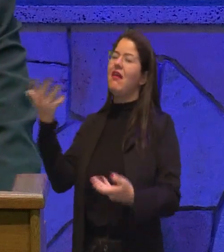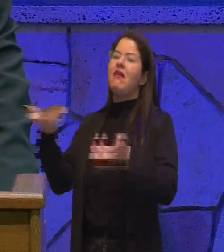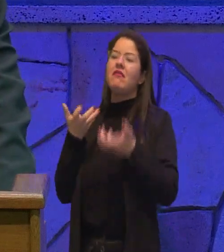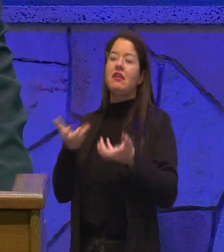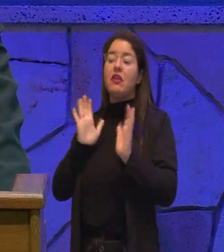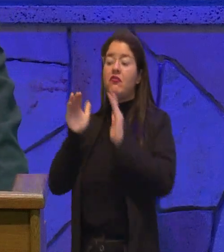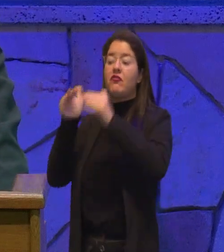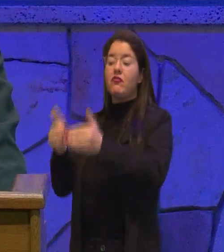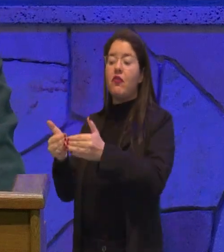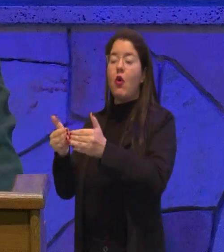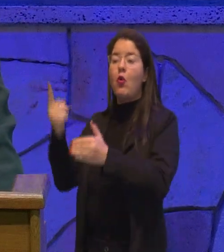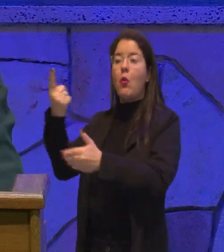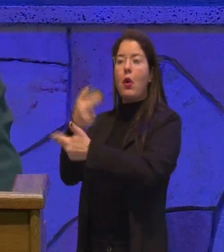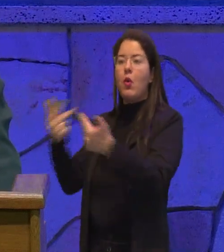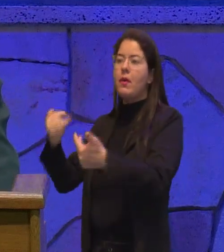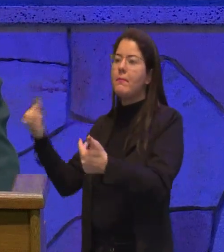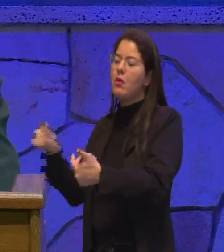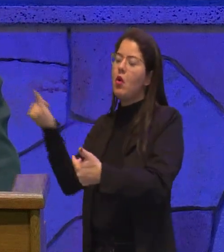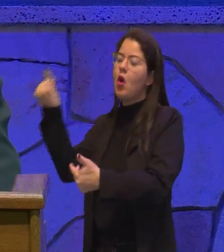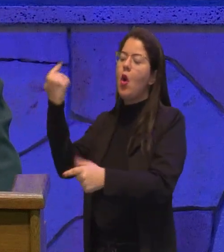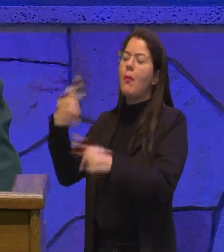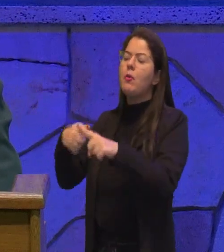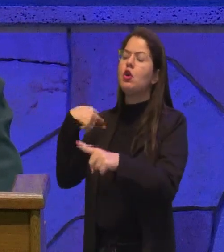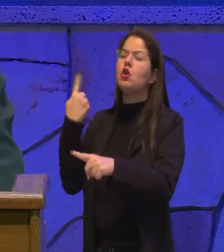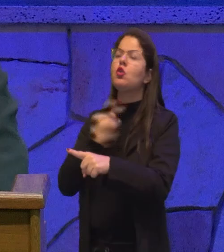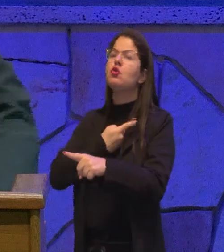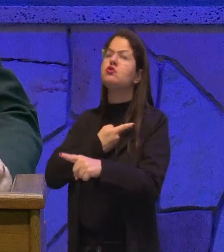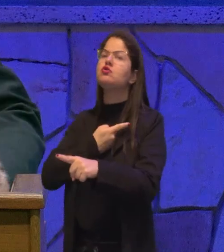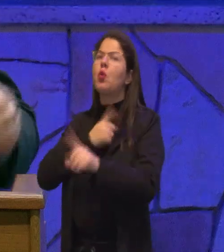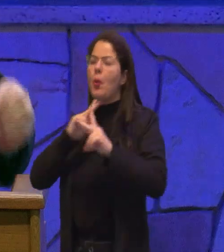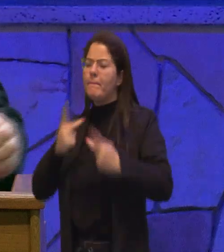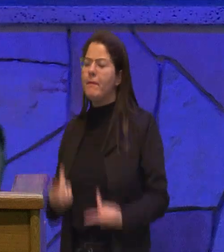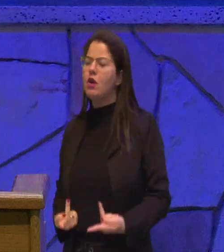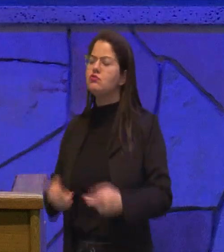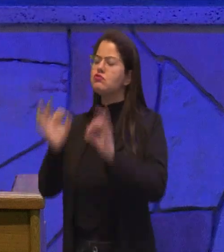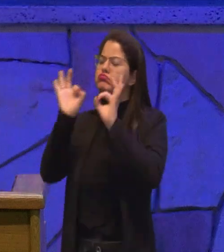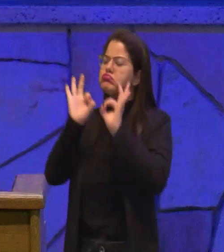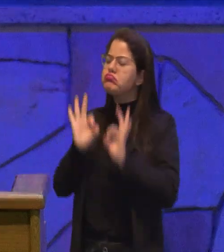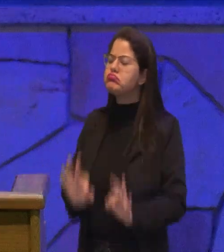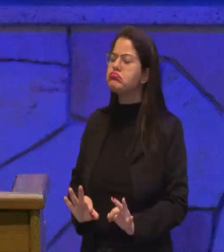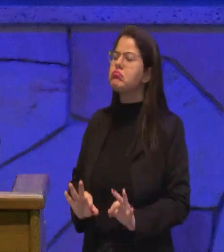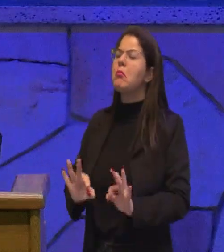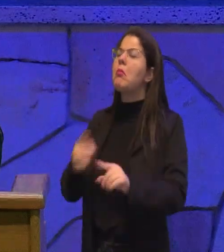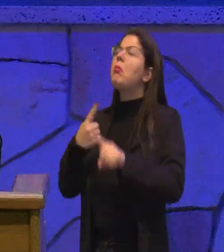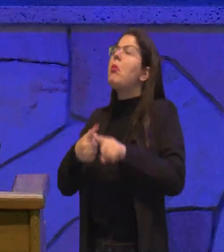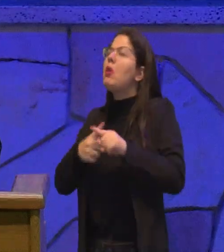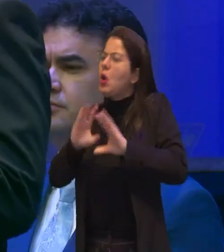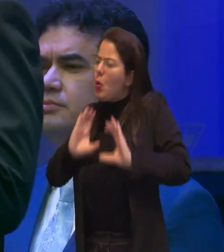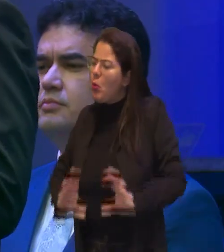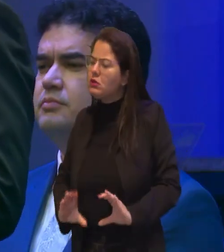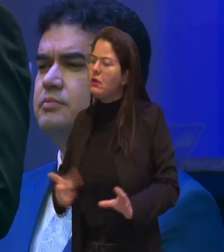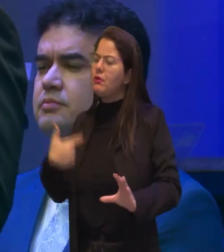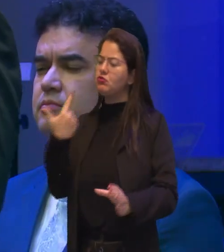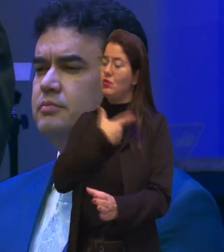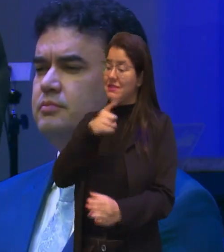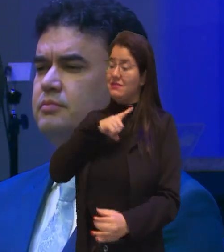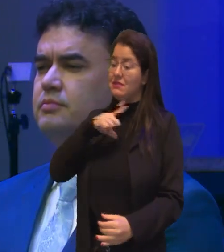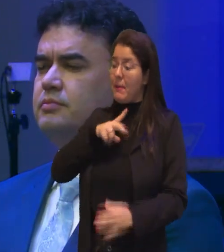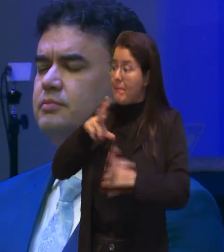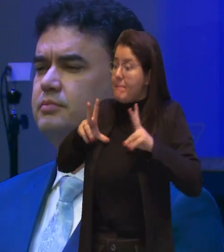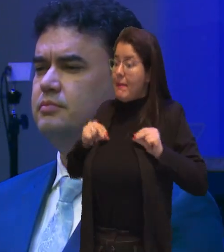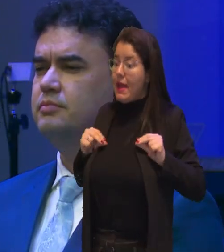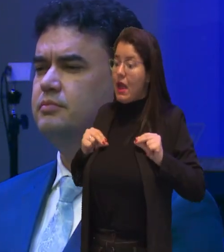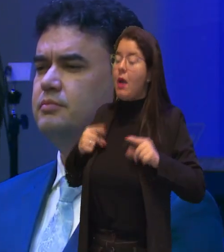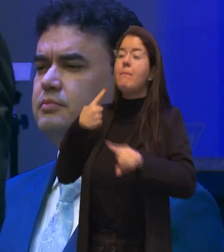muito importante neste sentido. Por que nós somos dignos? Por que possuímos dignidade? Porque nós